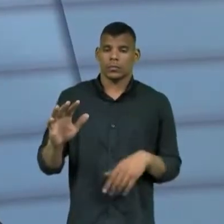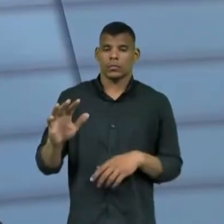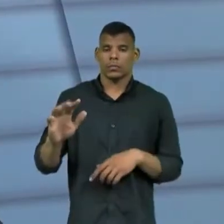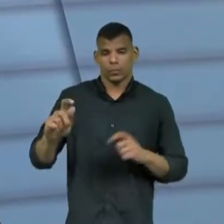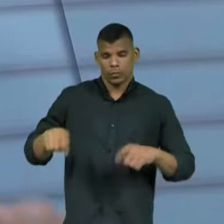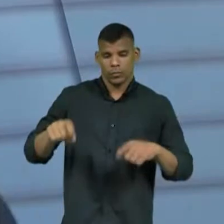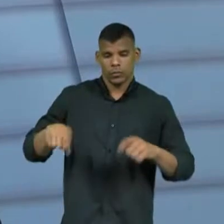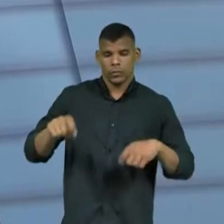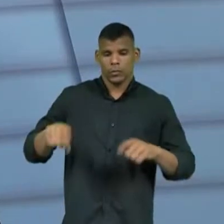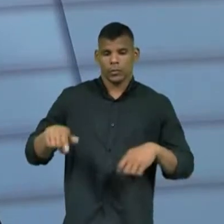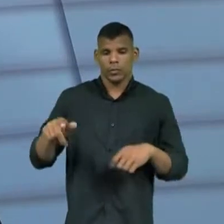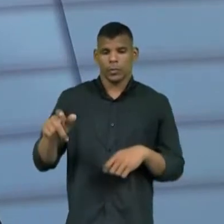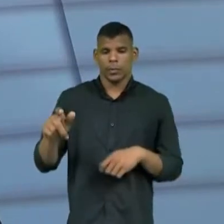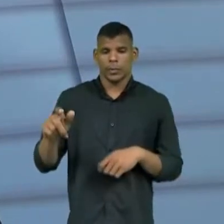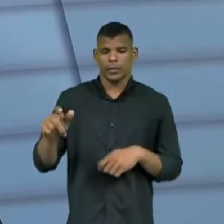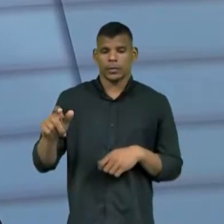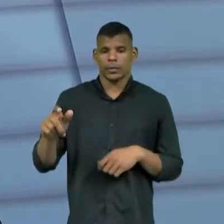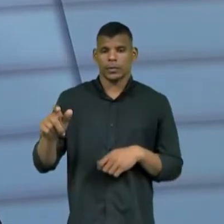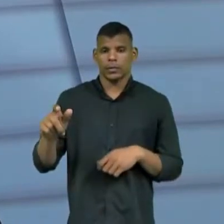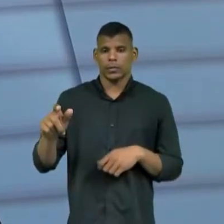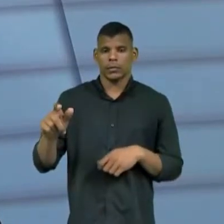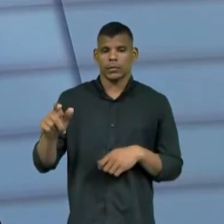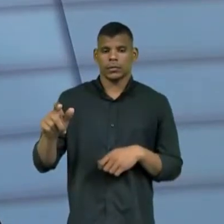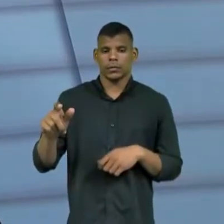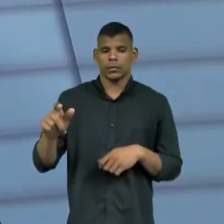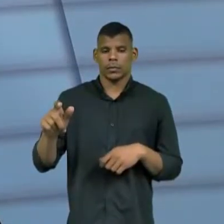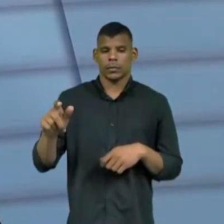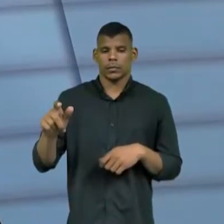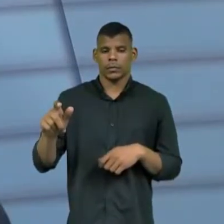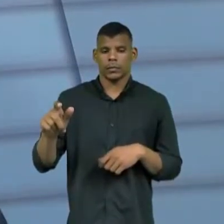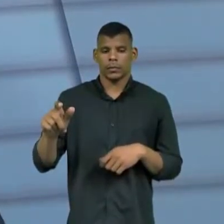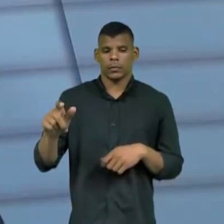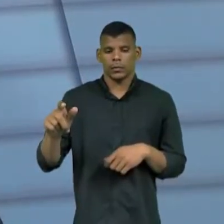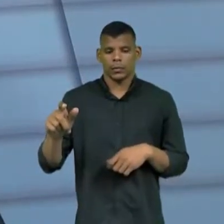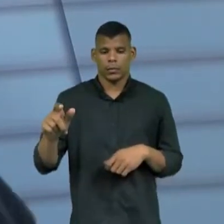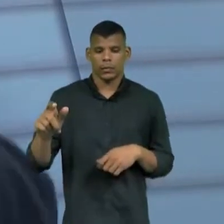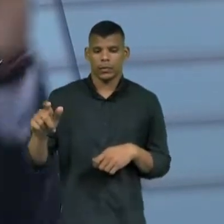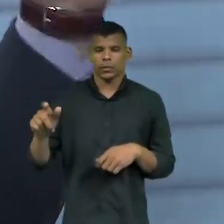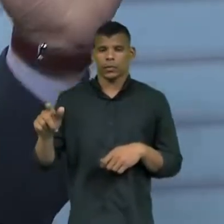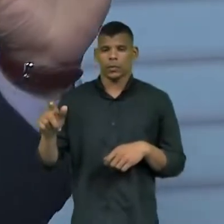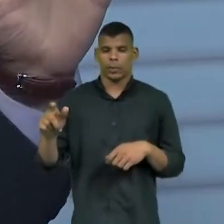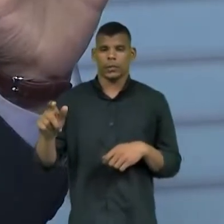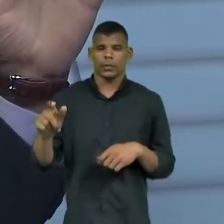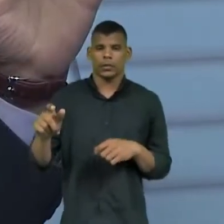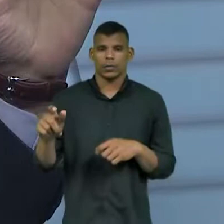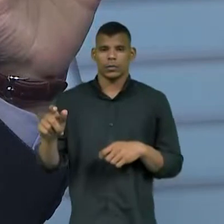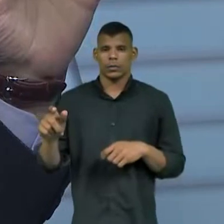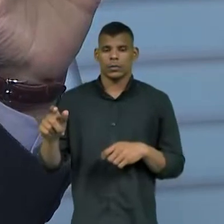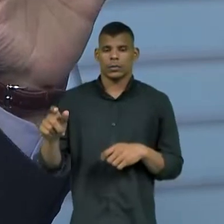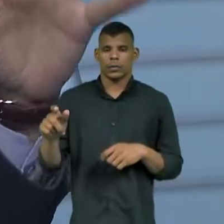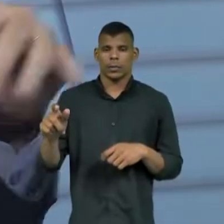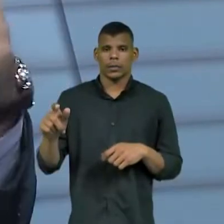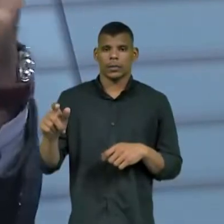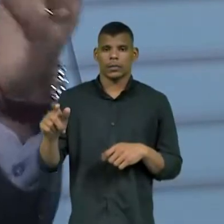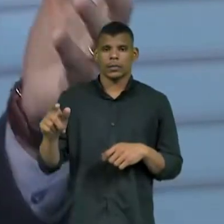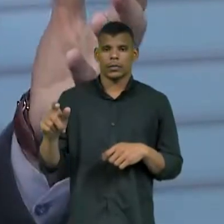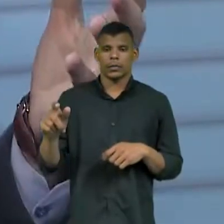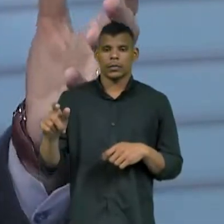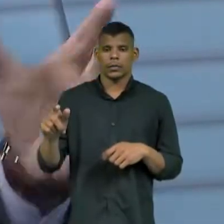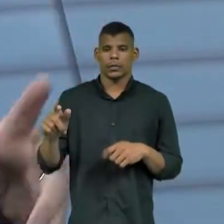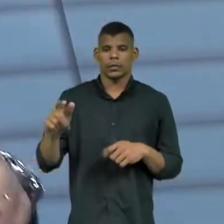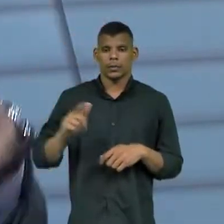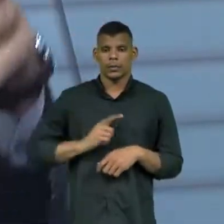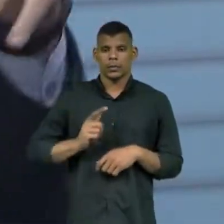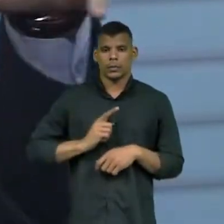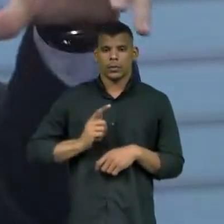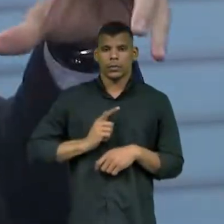possa competir, porque não existe máquinas em grande quantidade para atender a todos os mercados. Porque você tem que ter